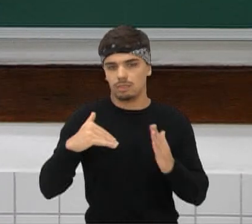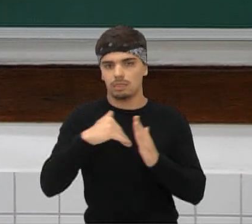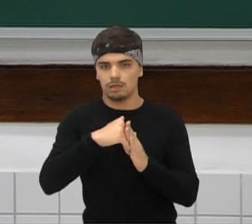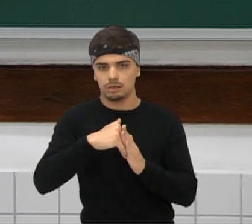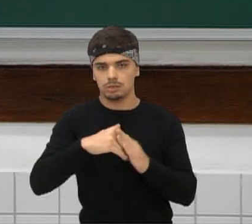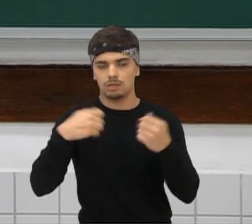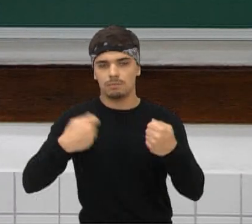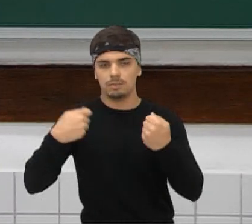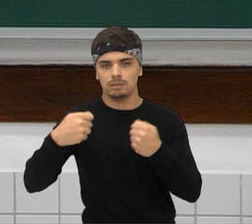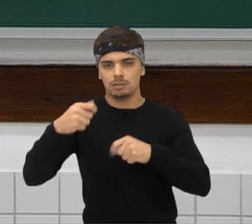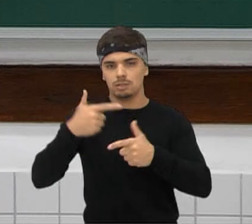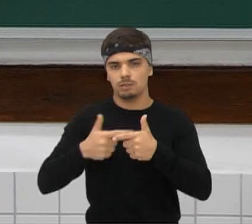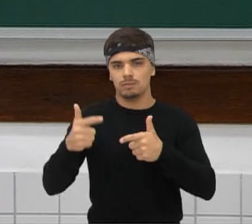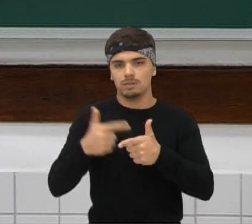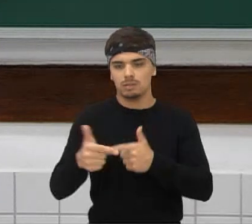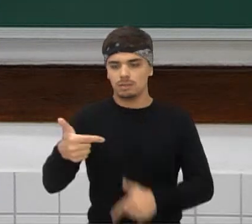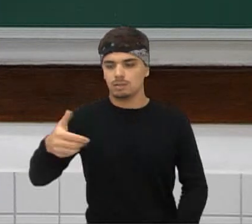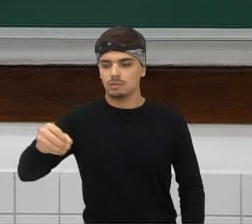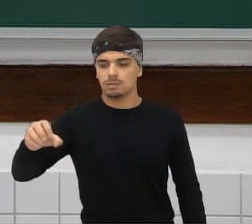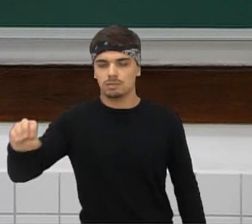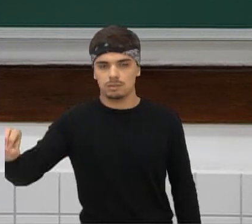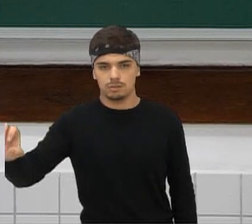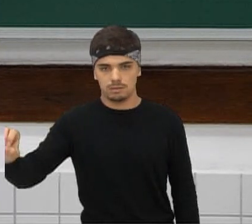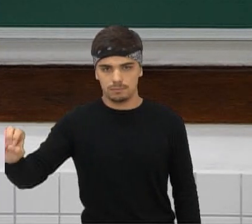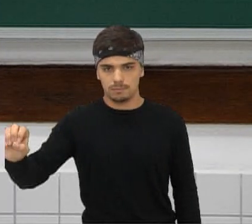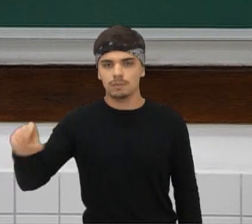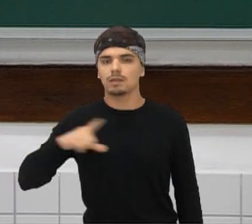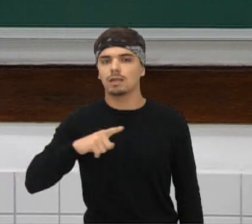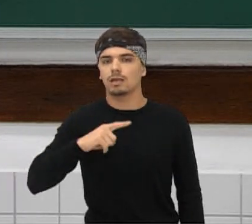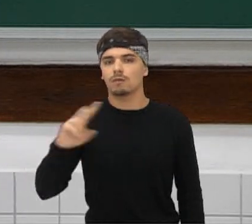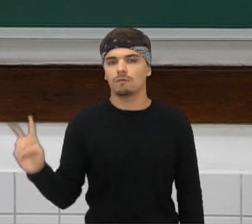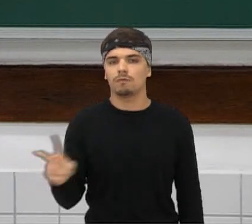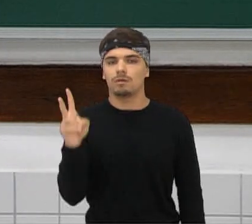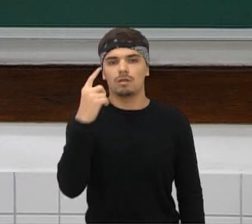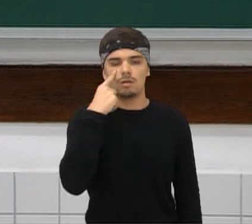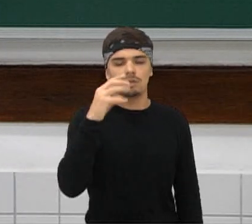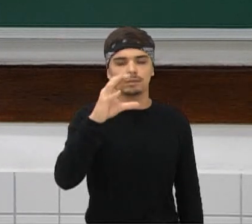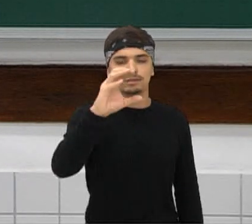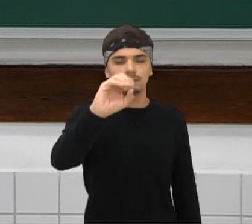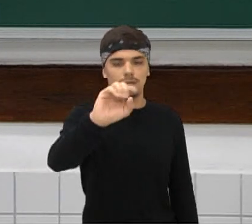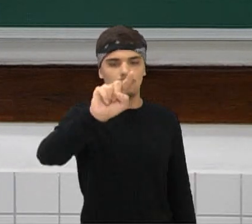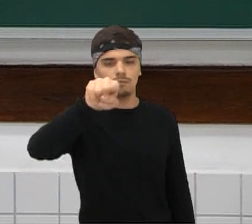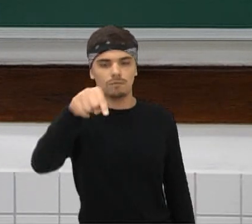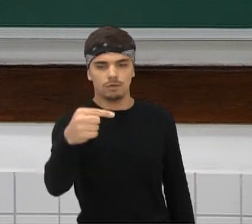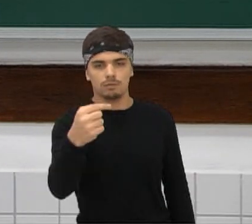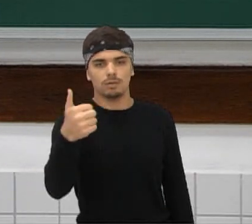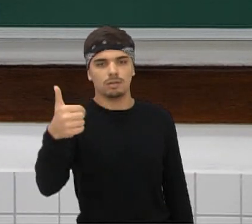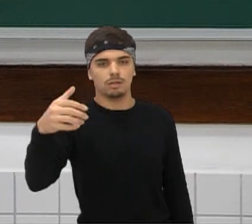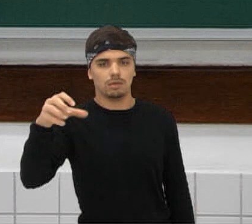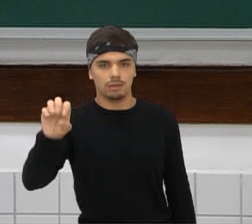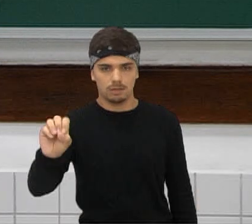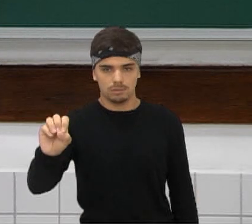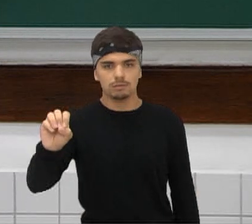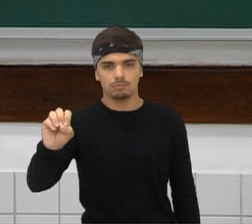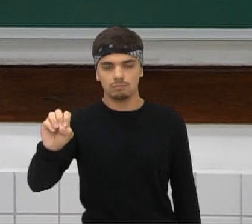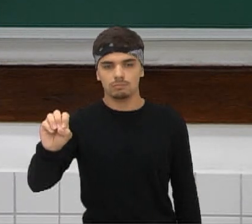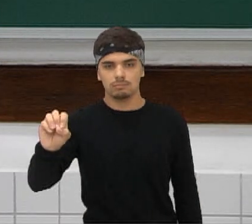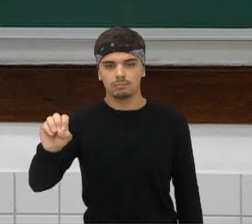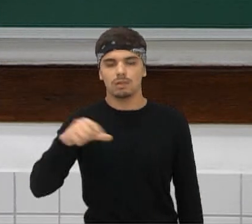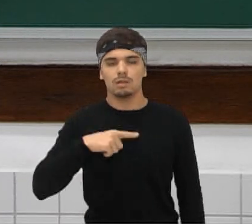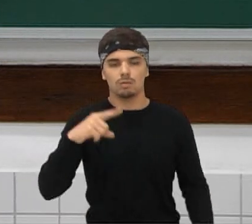tenho que dividir por 100. Esse valor me vai dar 0,10. O que eu vou fazer? Eu